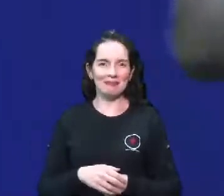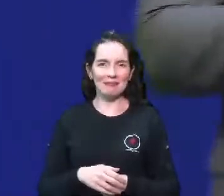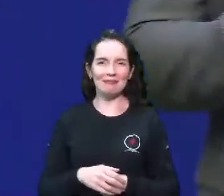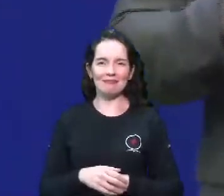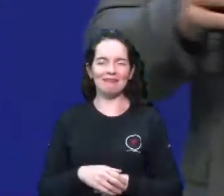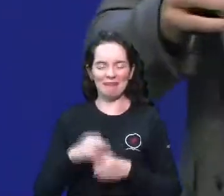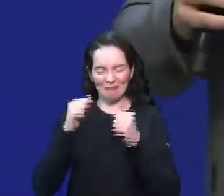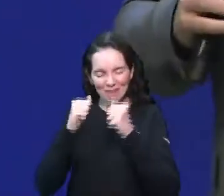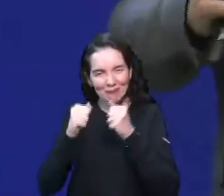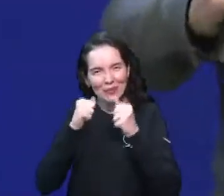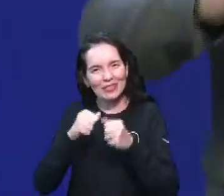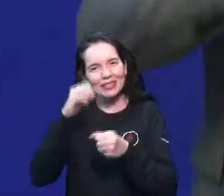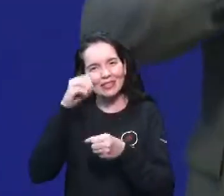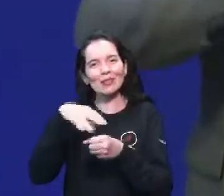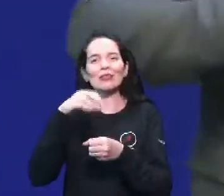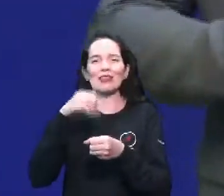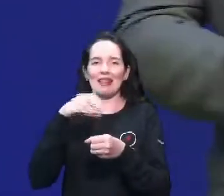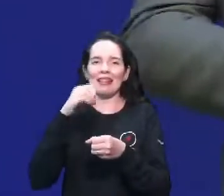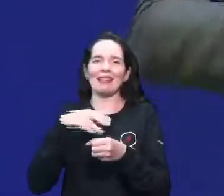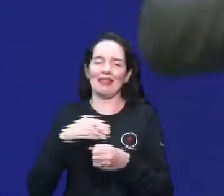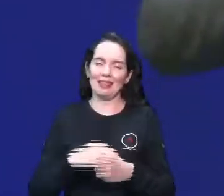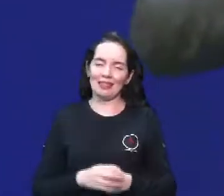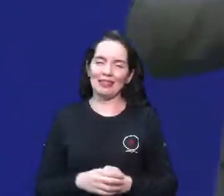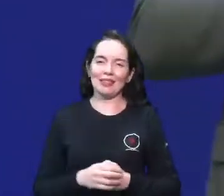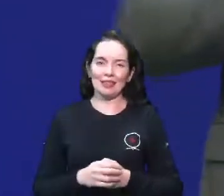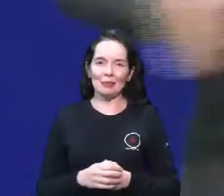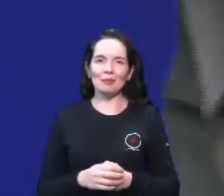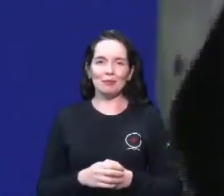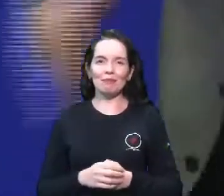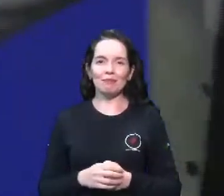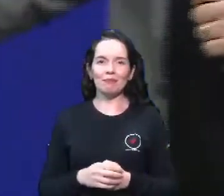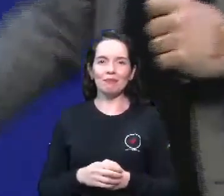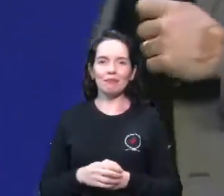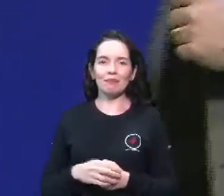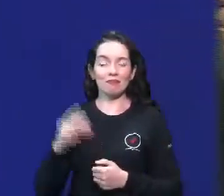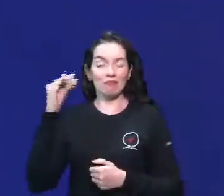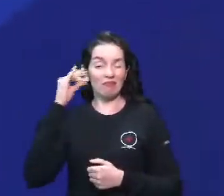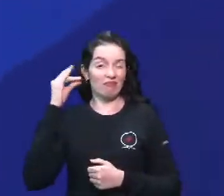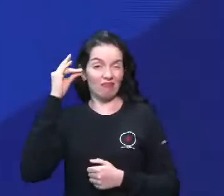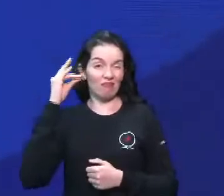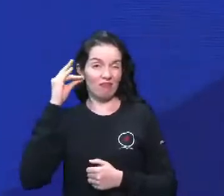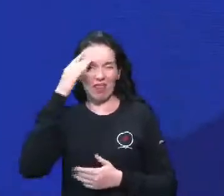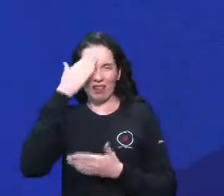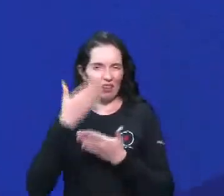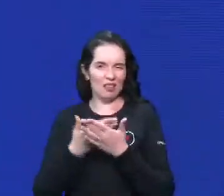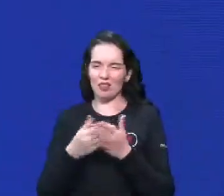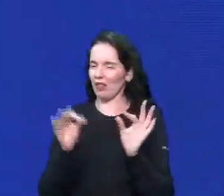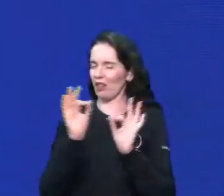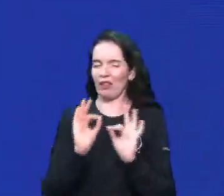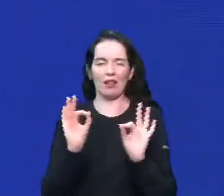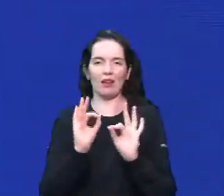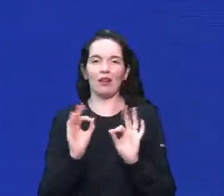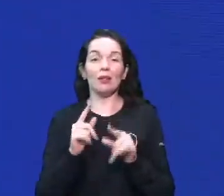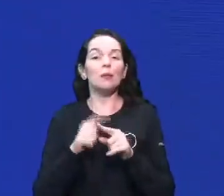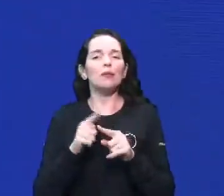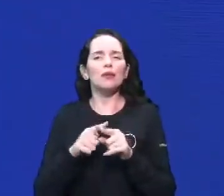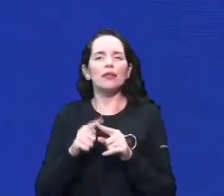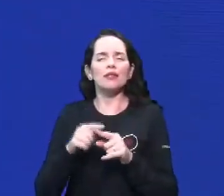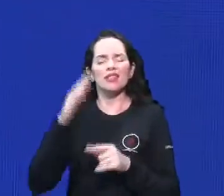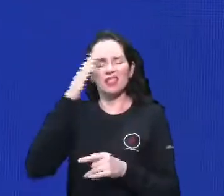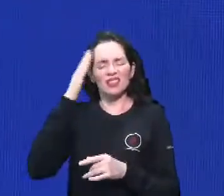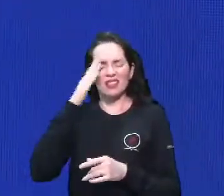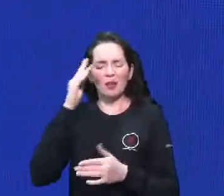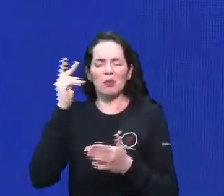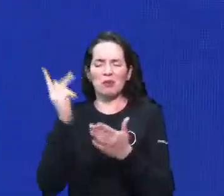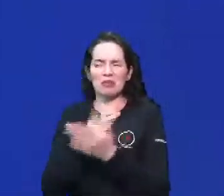Esse é o poder de uma oferta. E o diabo não quer que a gente acredite. Por quê? porque ele sabe o que vai acontecer quando